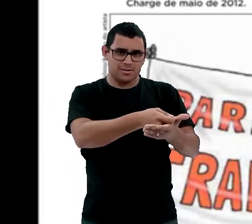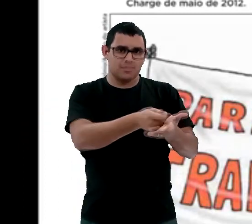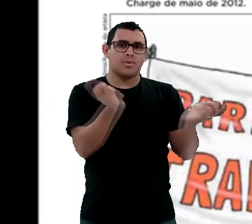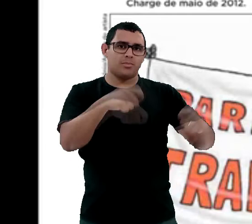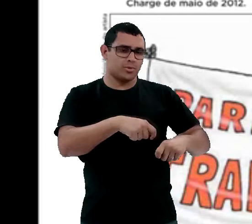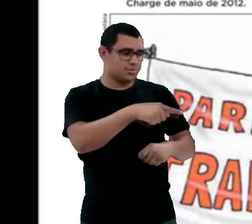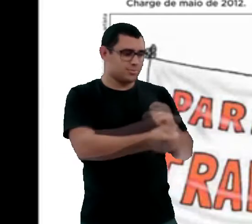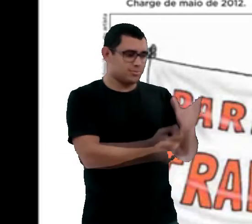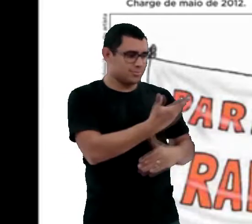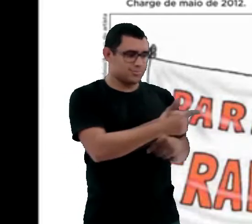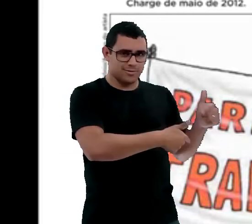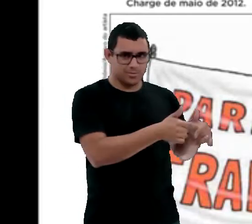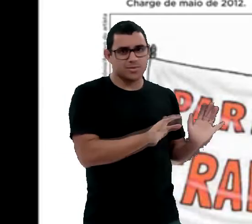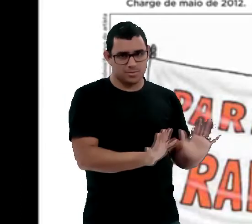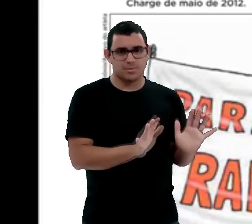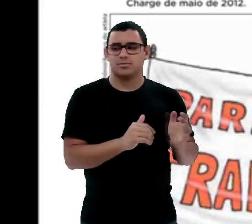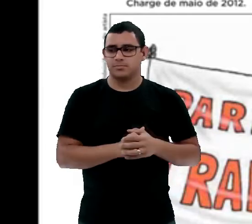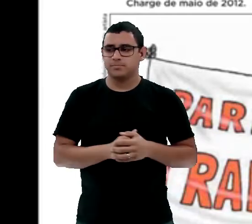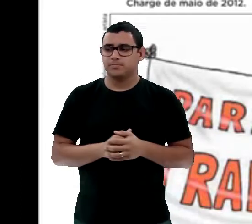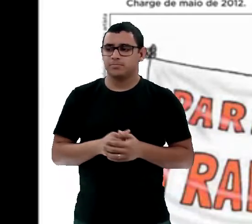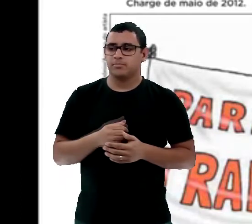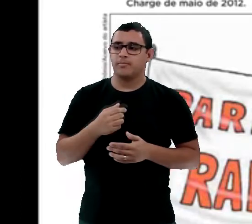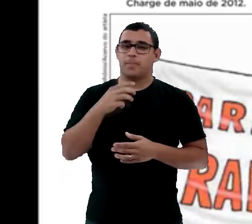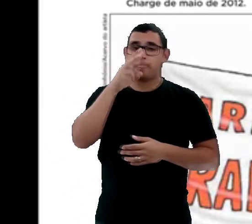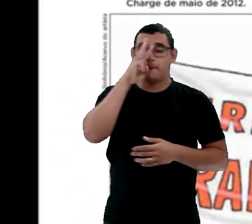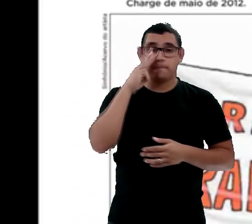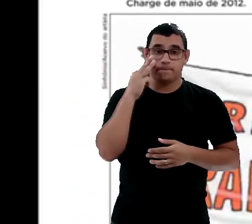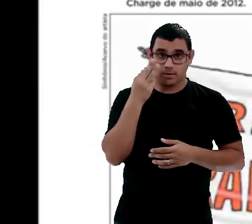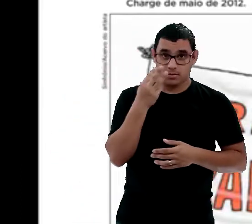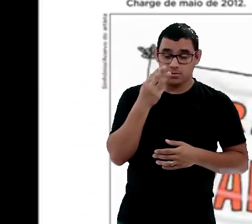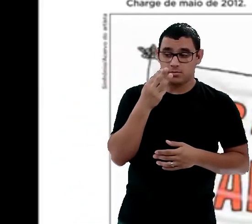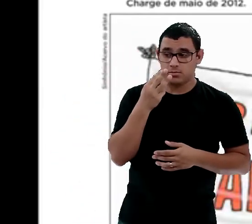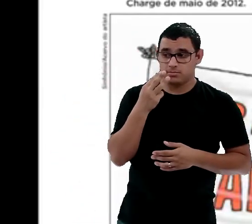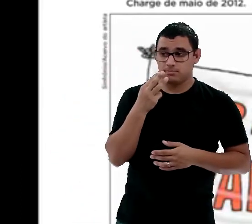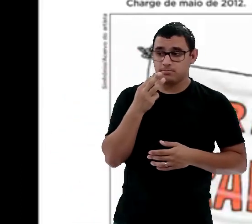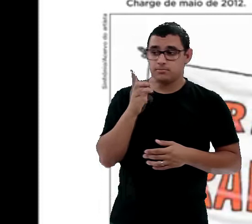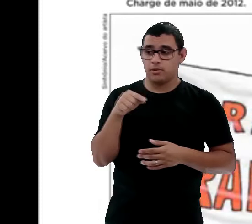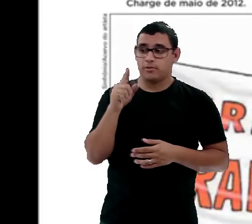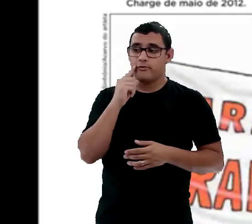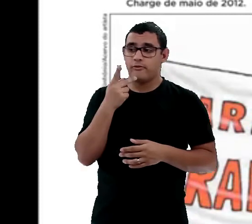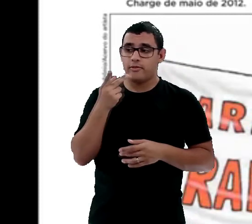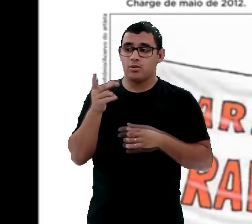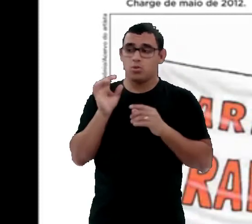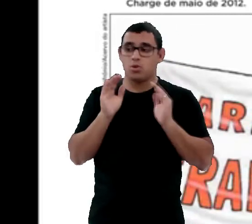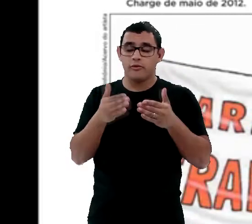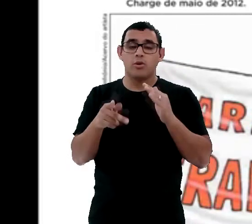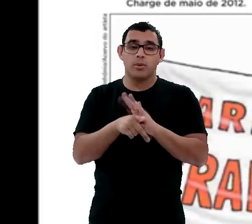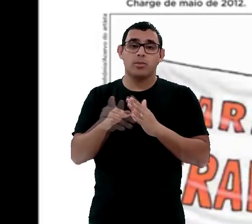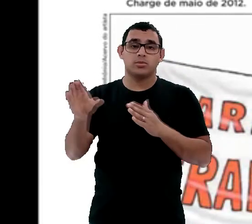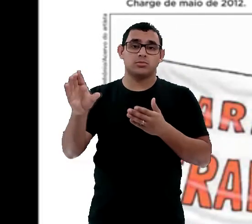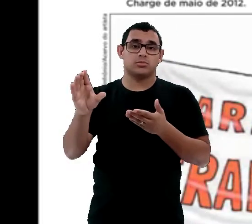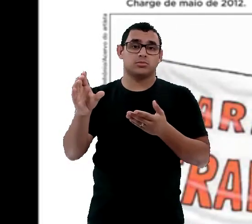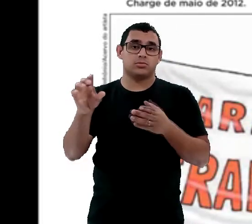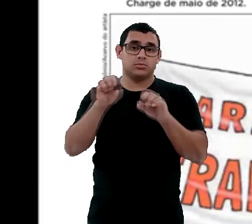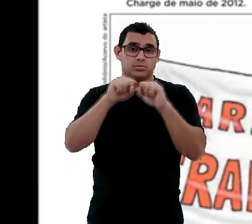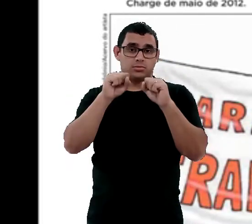época, de acordo com os acontecimentos, de acordo com os fatos. Cada sociedade obedece a uma situação histórica exclusiva que ocorreu apenas com